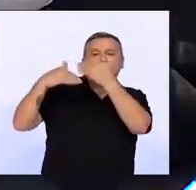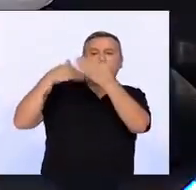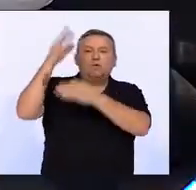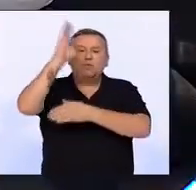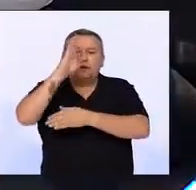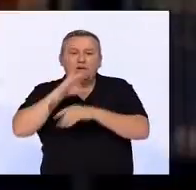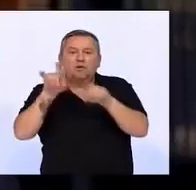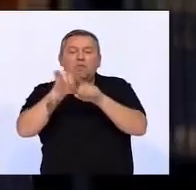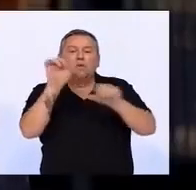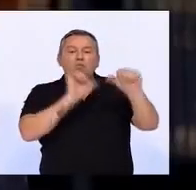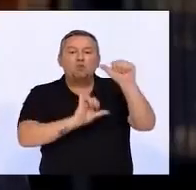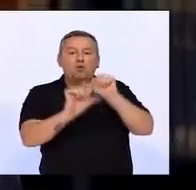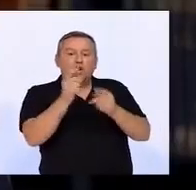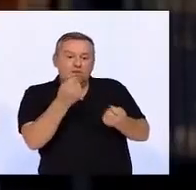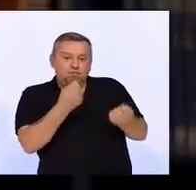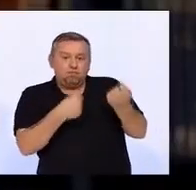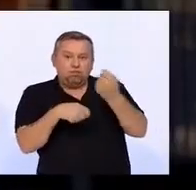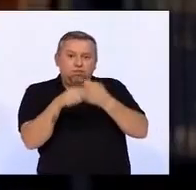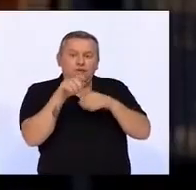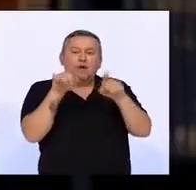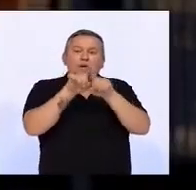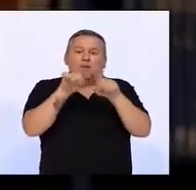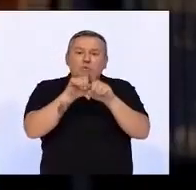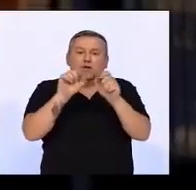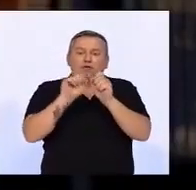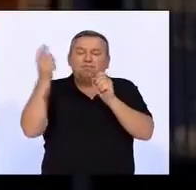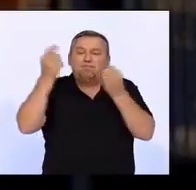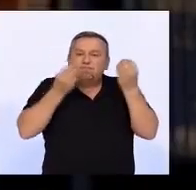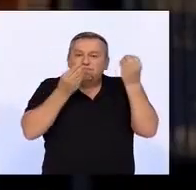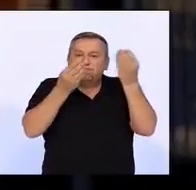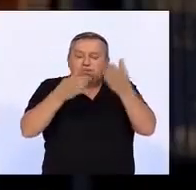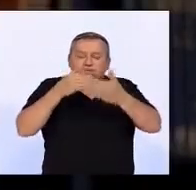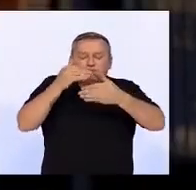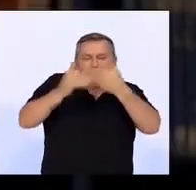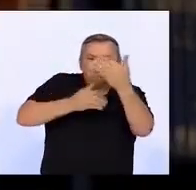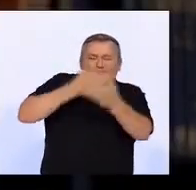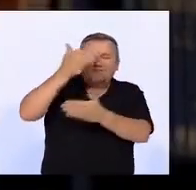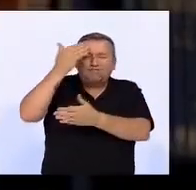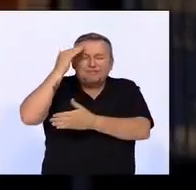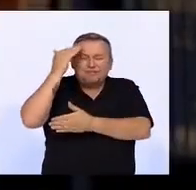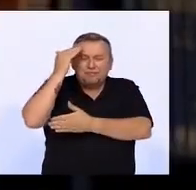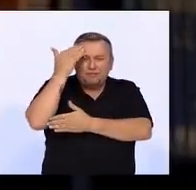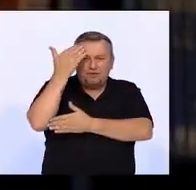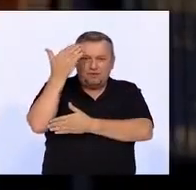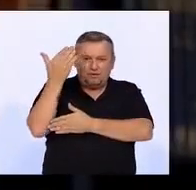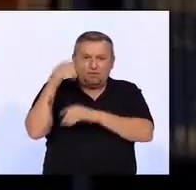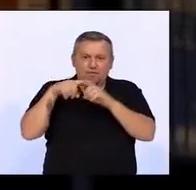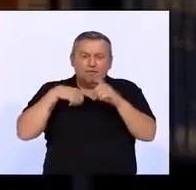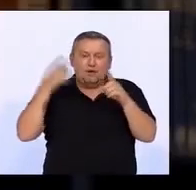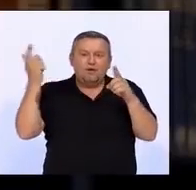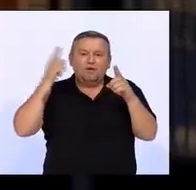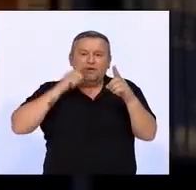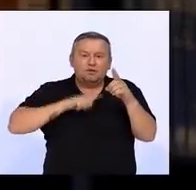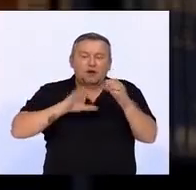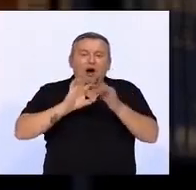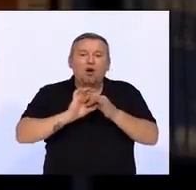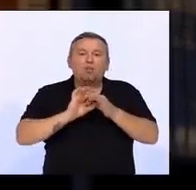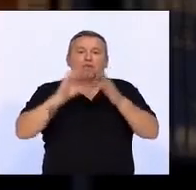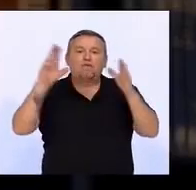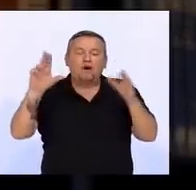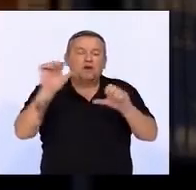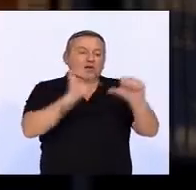de mudança na economia e de construção de entendimentos dentro do Congresso Nacional para votar e aprovar as reformas que